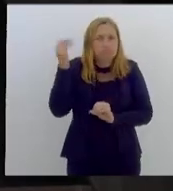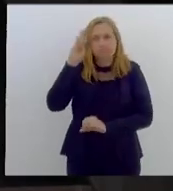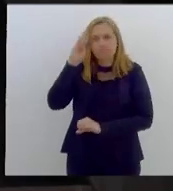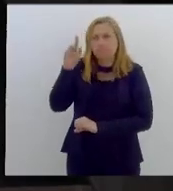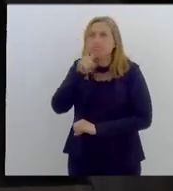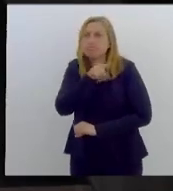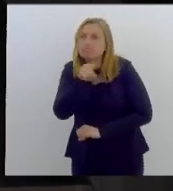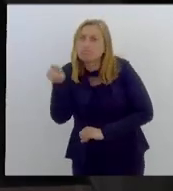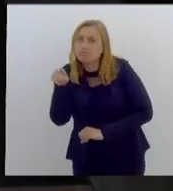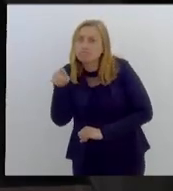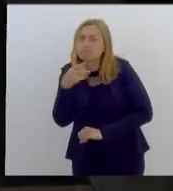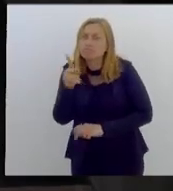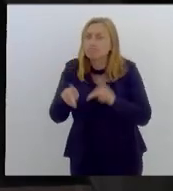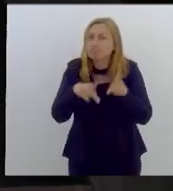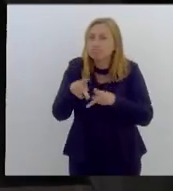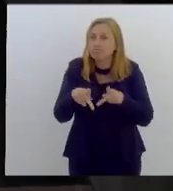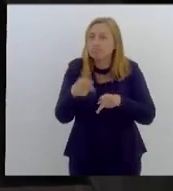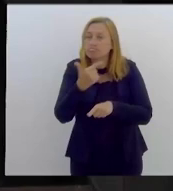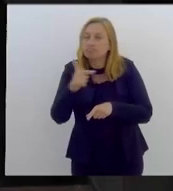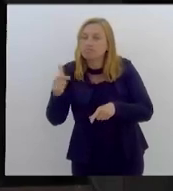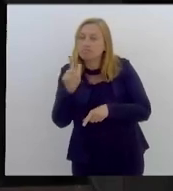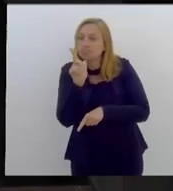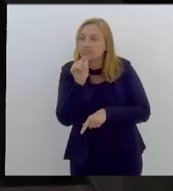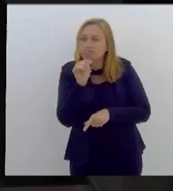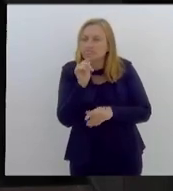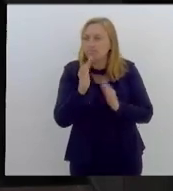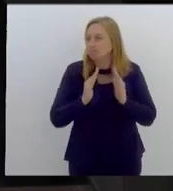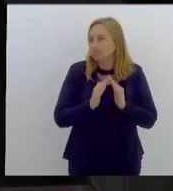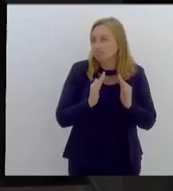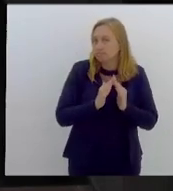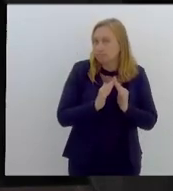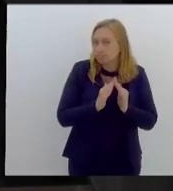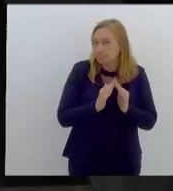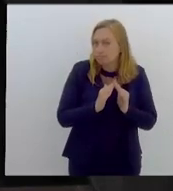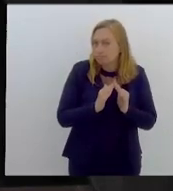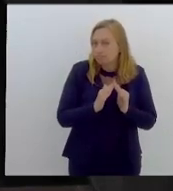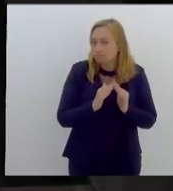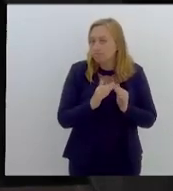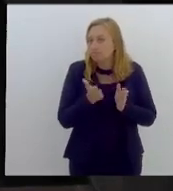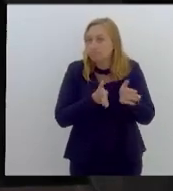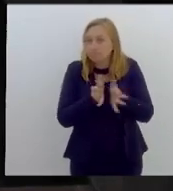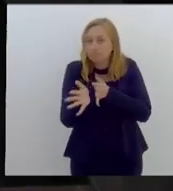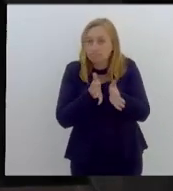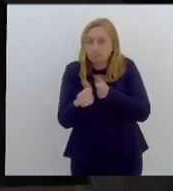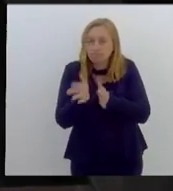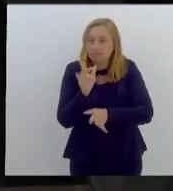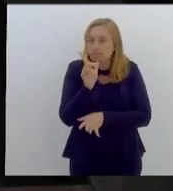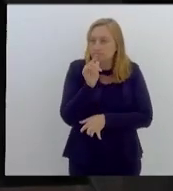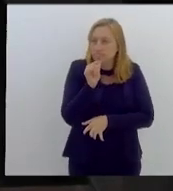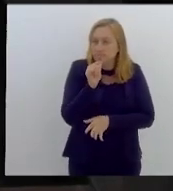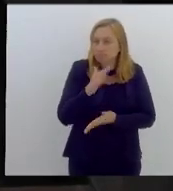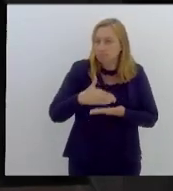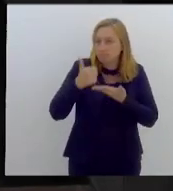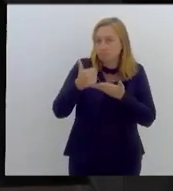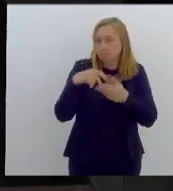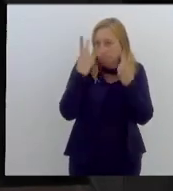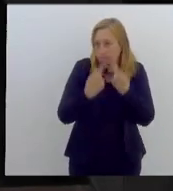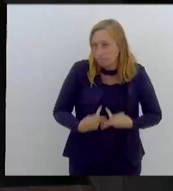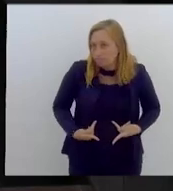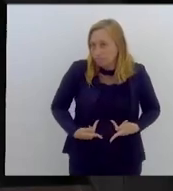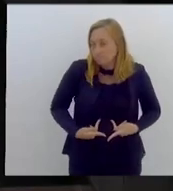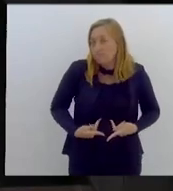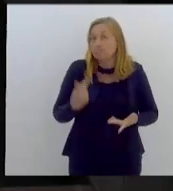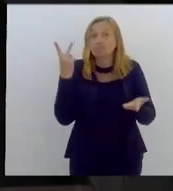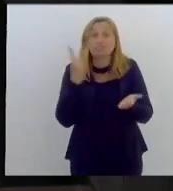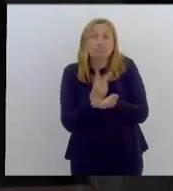para você, população que está sem água em casa, que não tem acesso à água com dignidade humana,